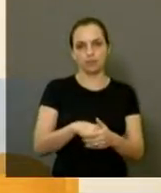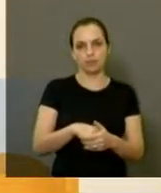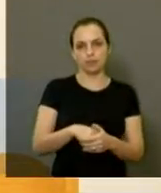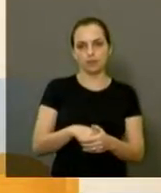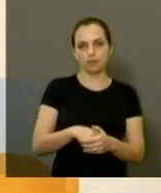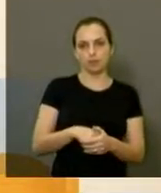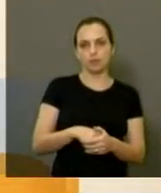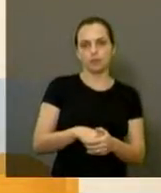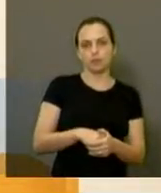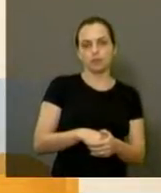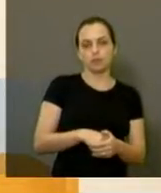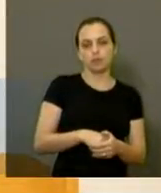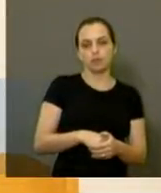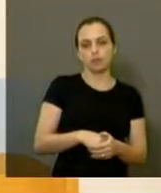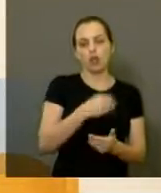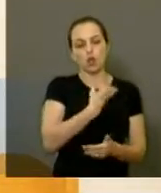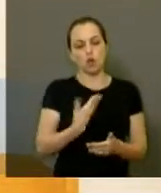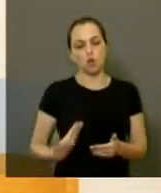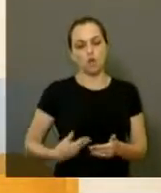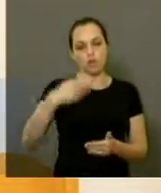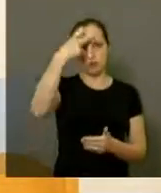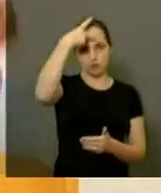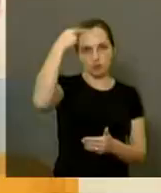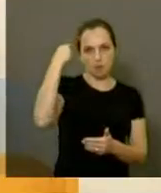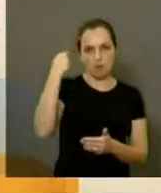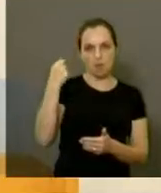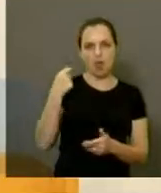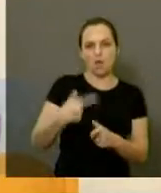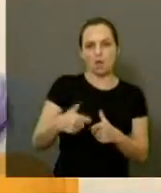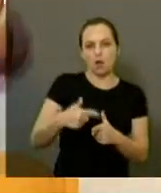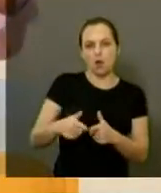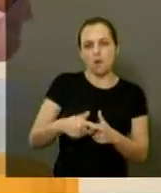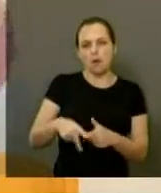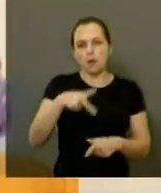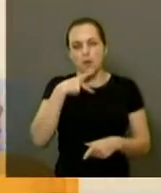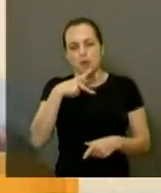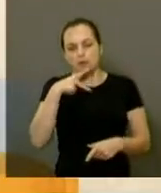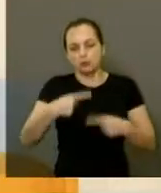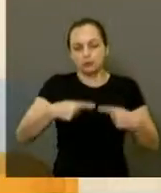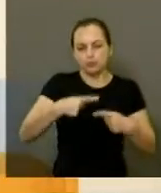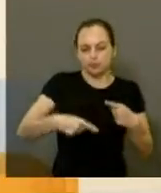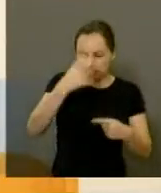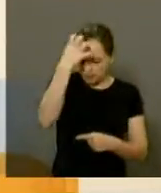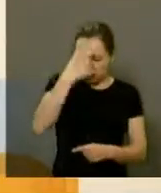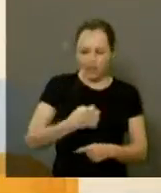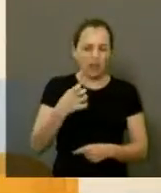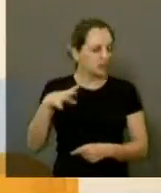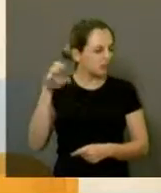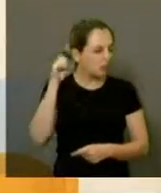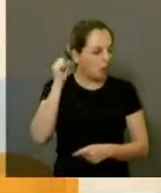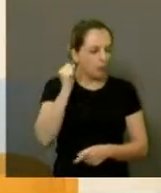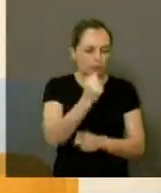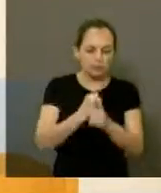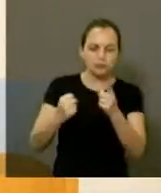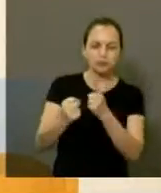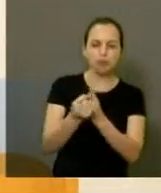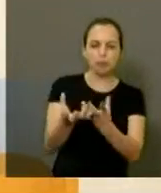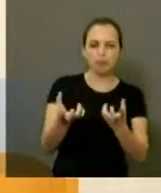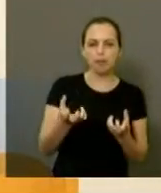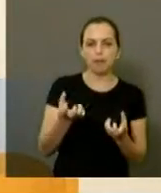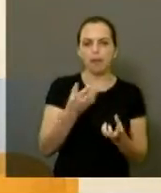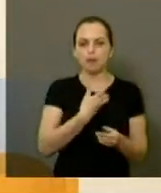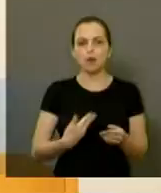este governo vive uma crise política séria, de não ouvir a sociedade, de não ouvir aqueles que querem que o governo vá